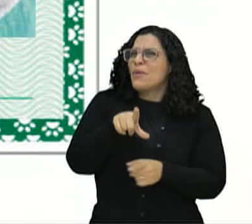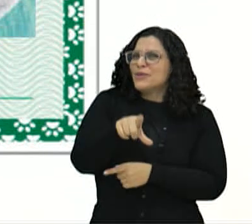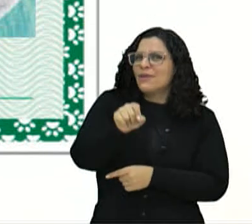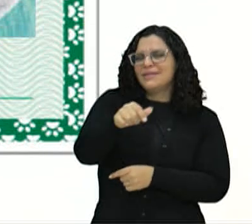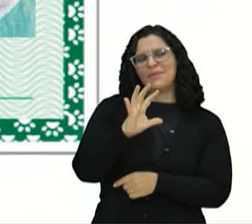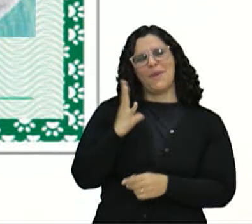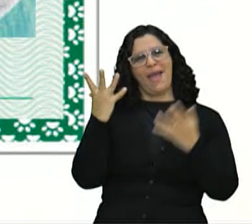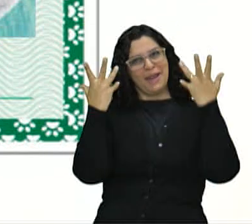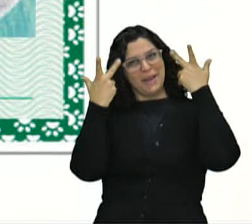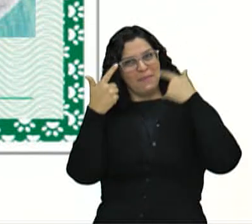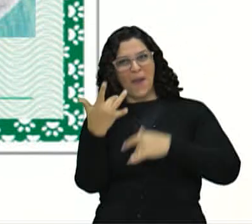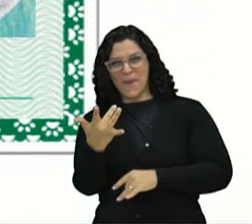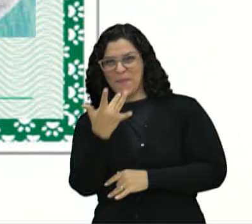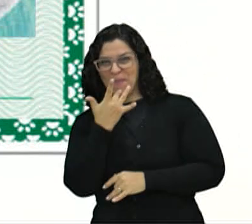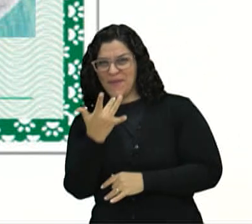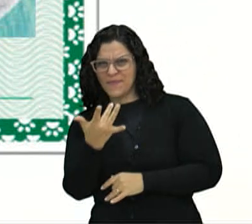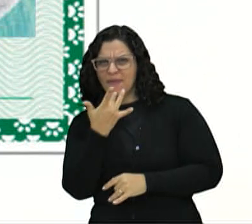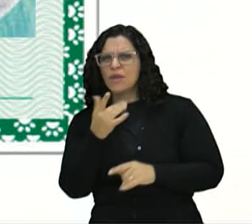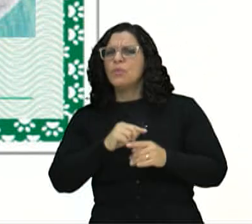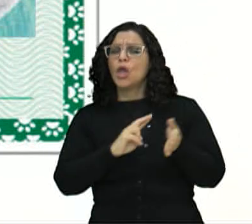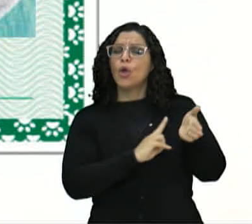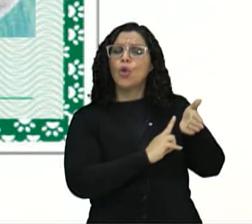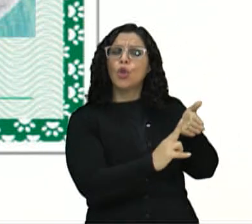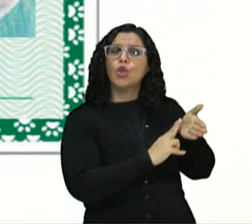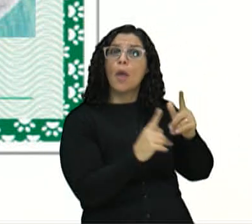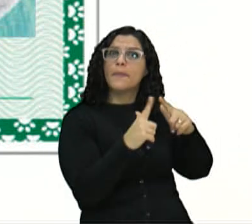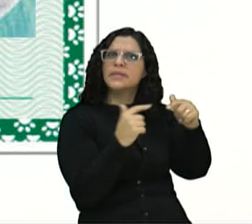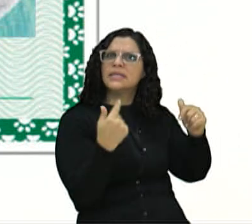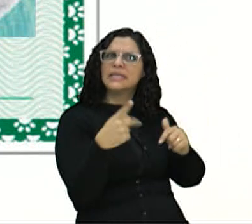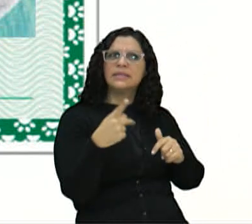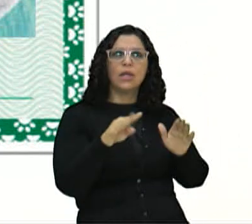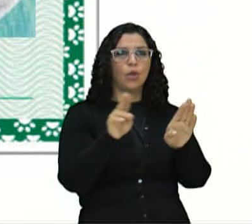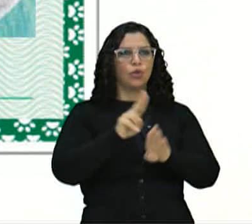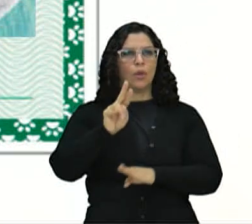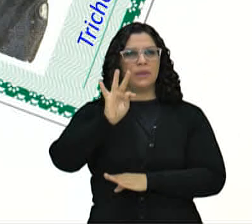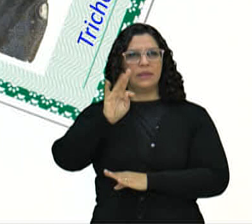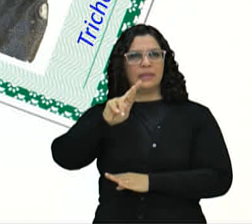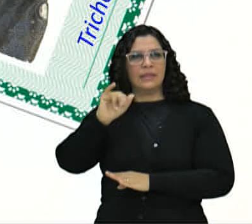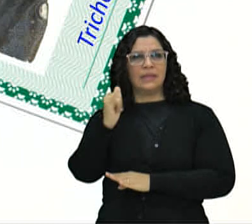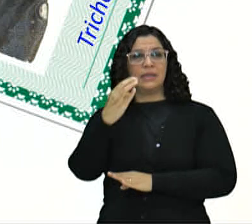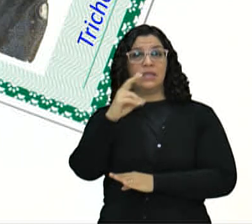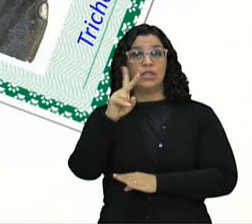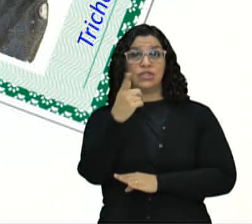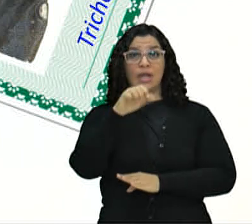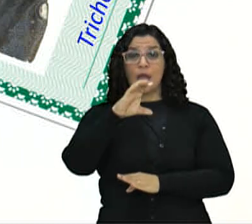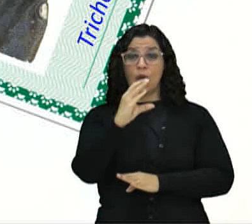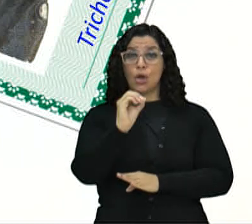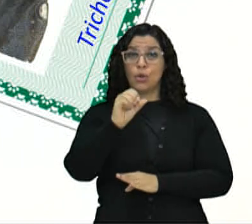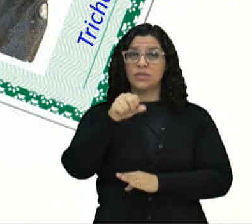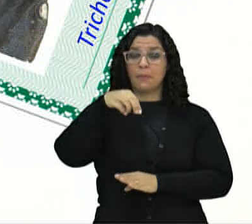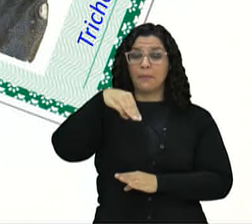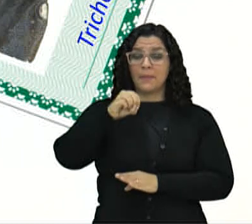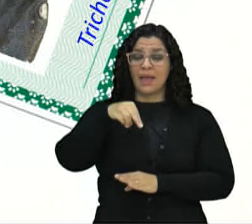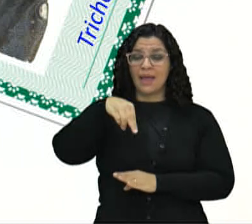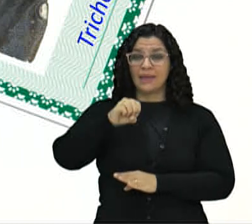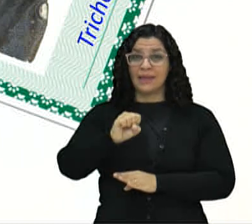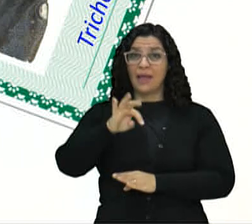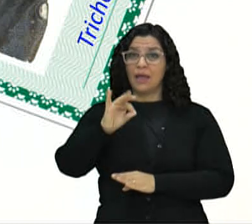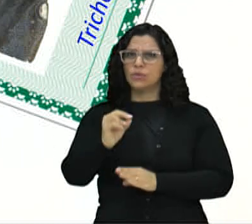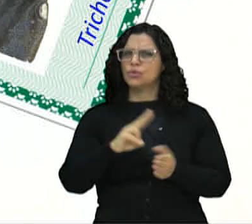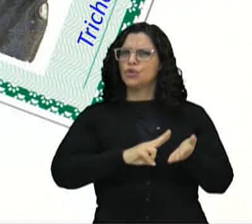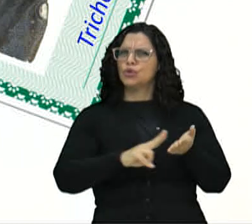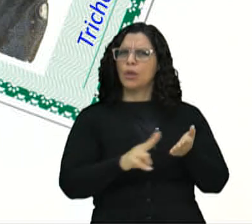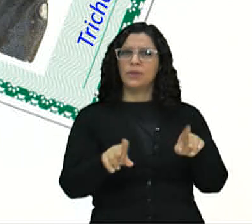criar regras para escrever o nome científico do peixe-boi? Triquecus manatus. Vocês devem ter pensado, e a